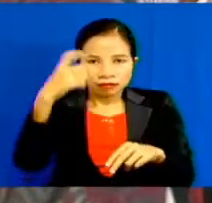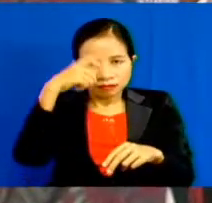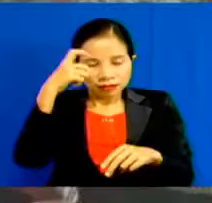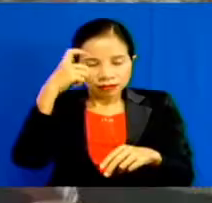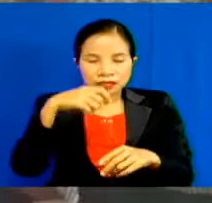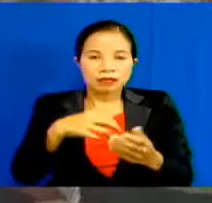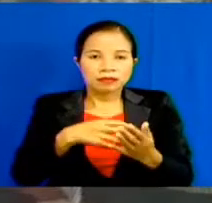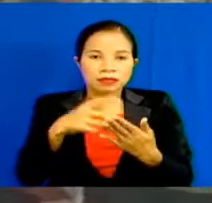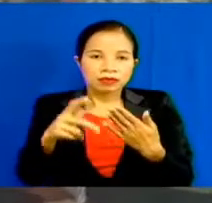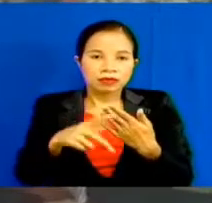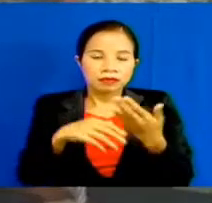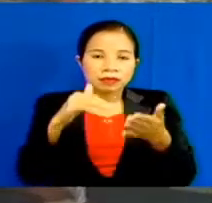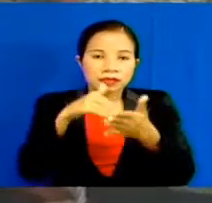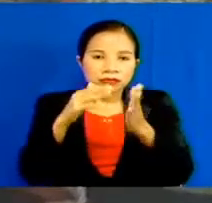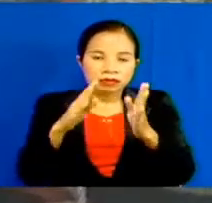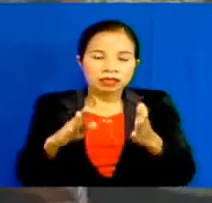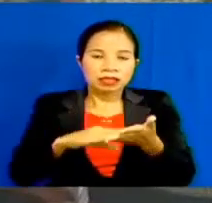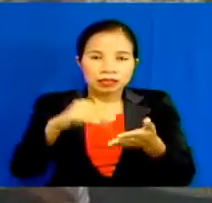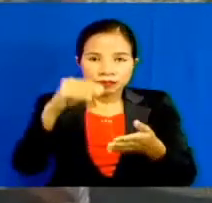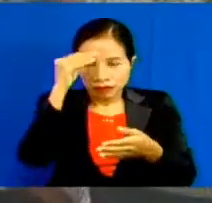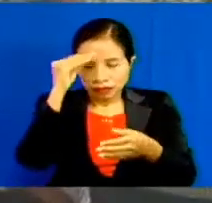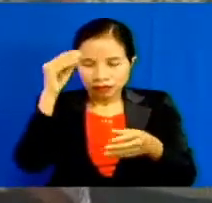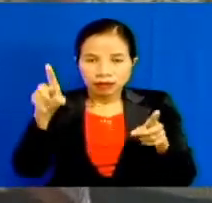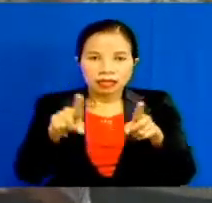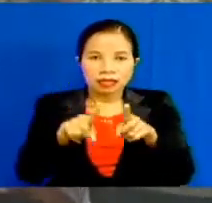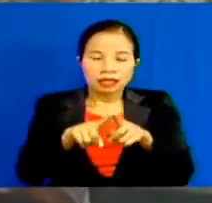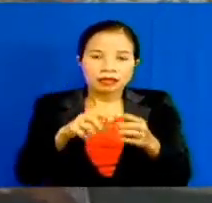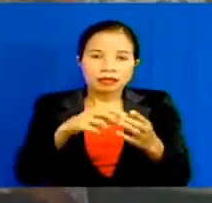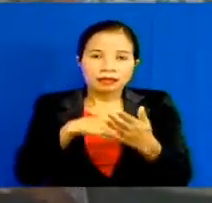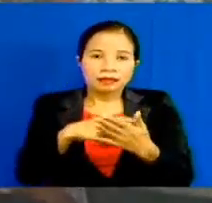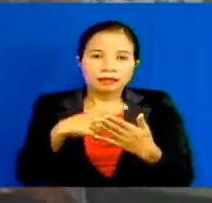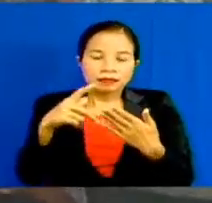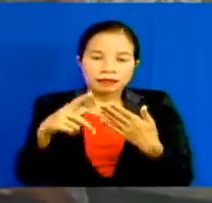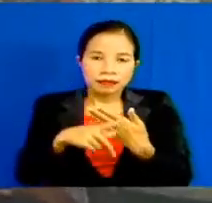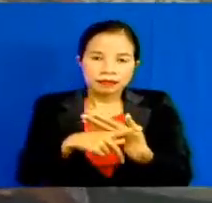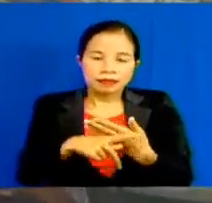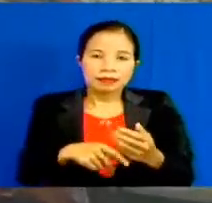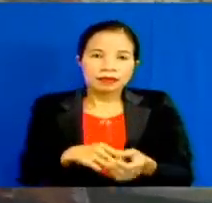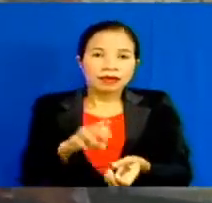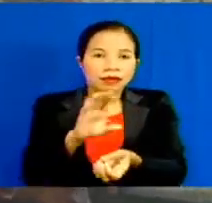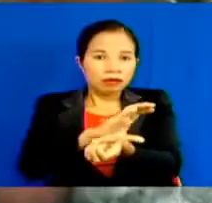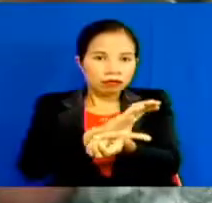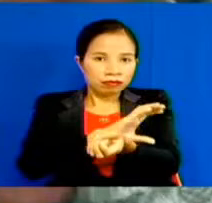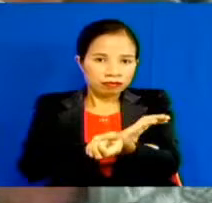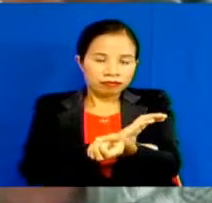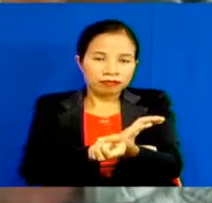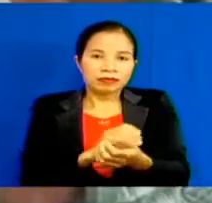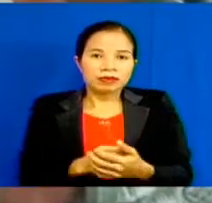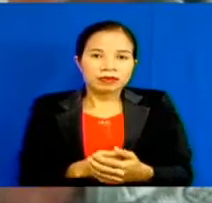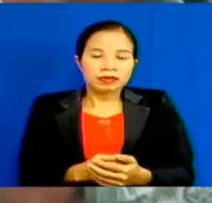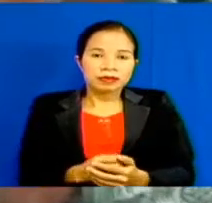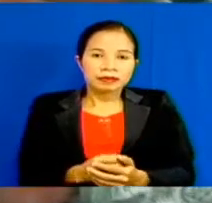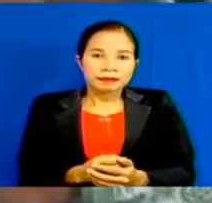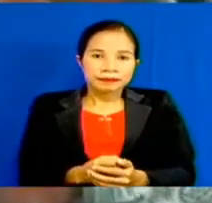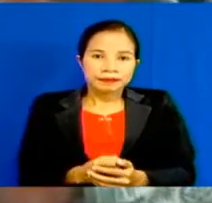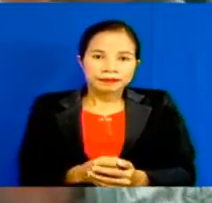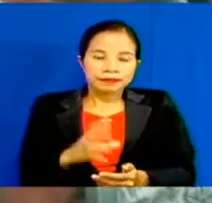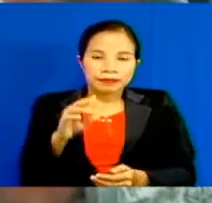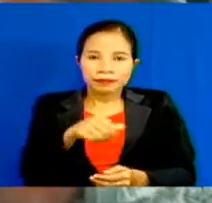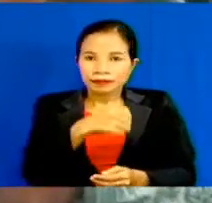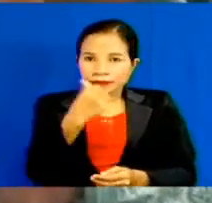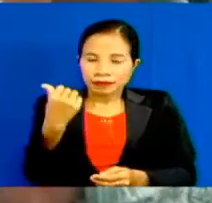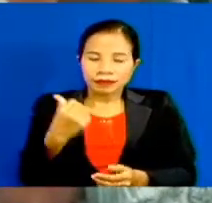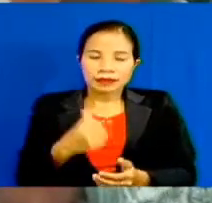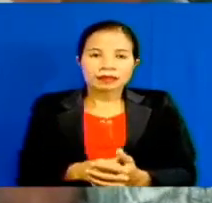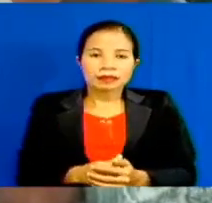conhecimento. Programa de estudante Sira apreende, maka hanesen Microsoft Word, Office, Excel, PowerPoint, no